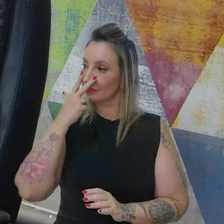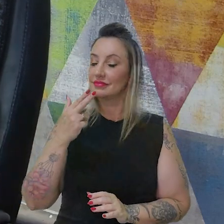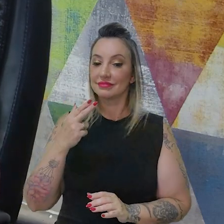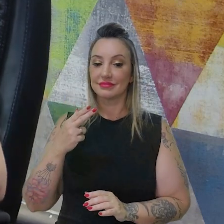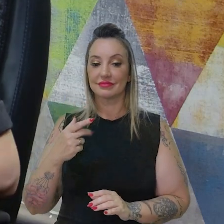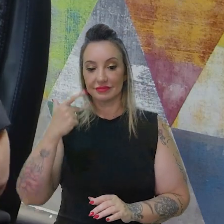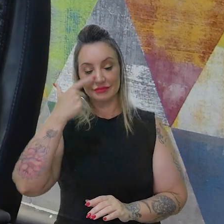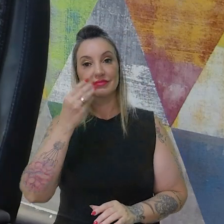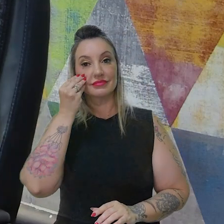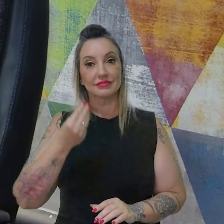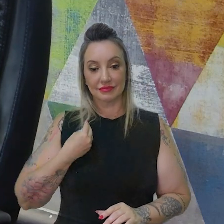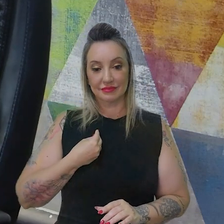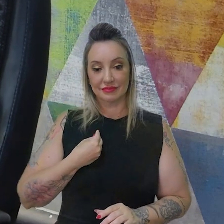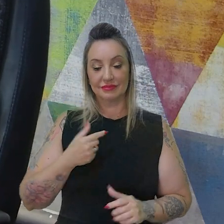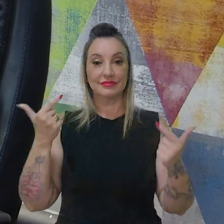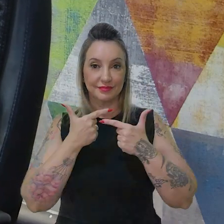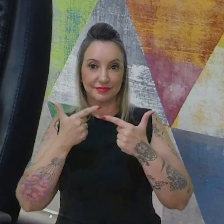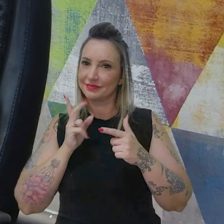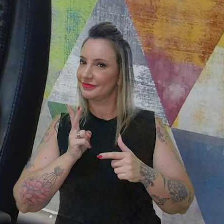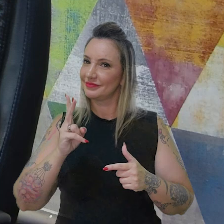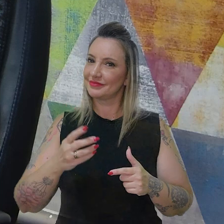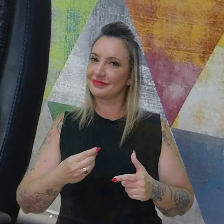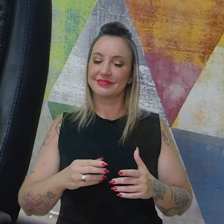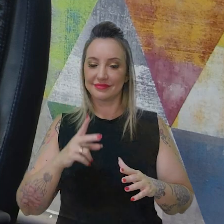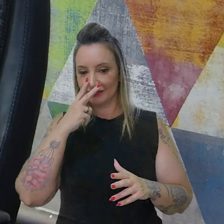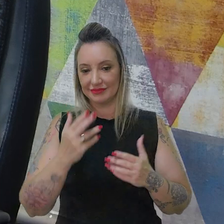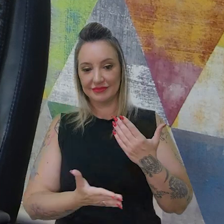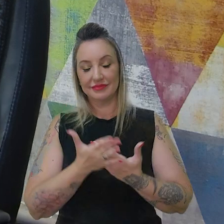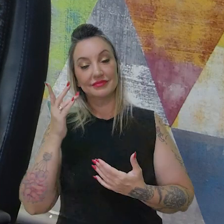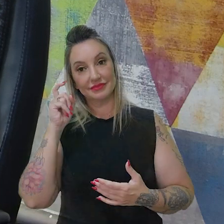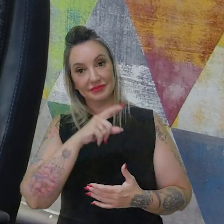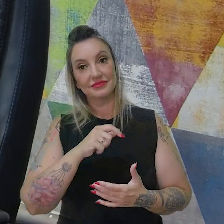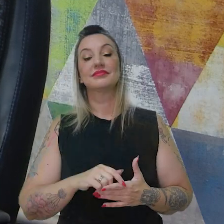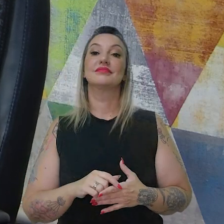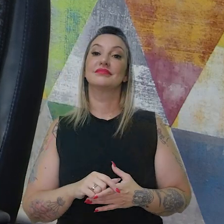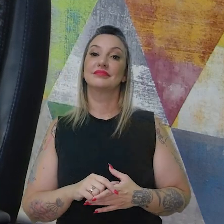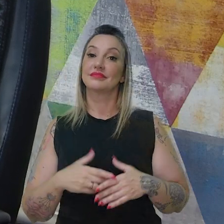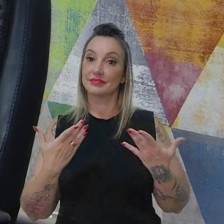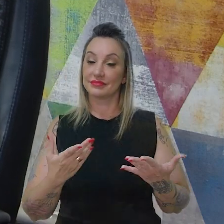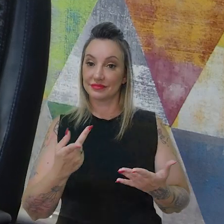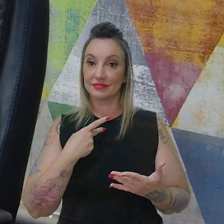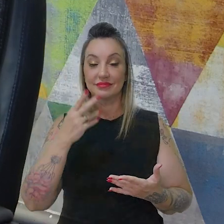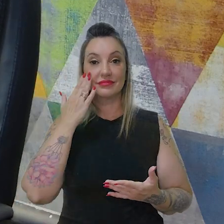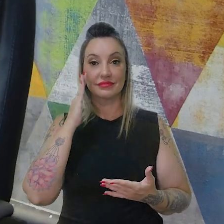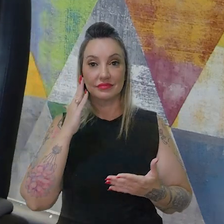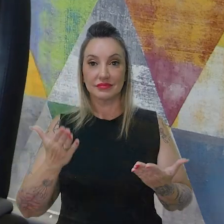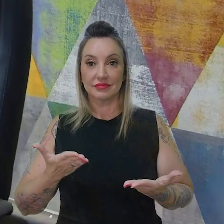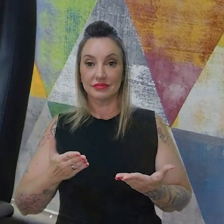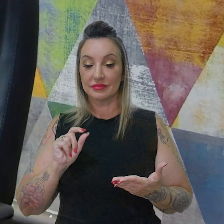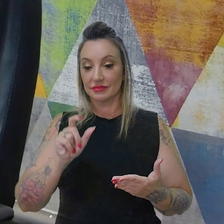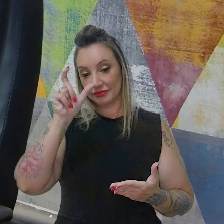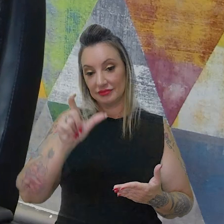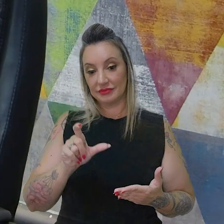uma presença muito legal extrovertida Você sempre foi né então acho que você nunca teve essa dificuldade mas como a gente entende ho hoje quem você é